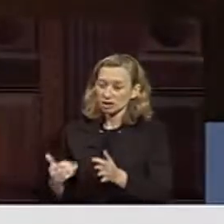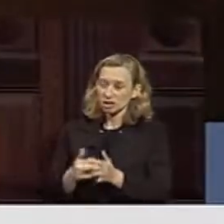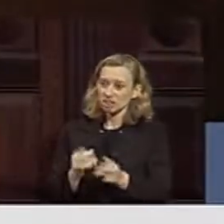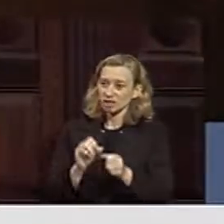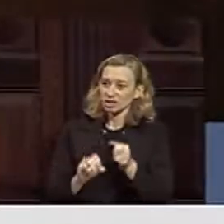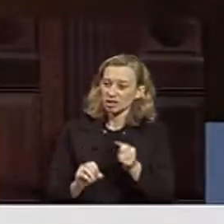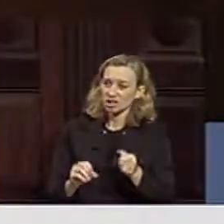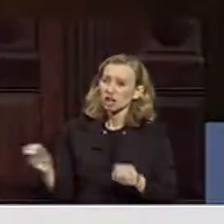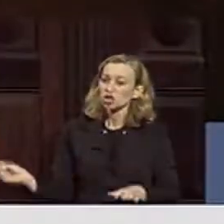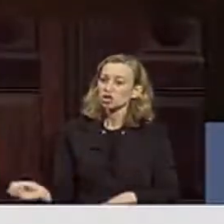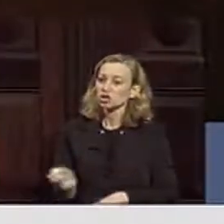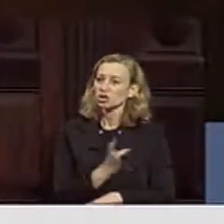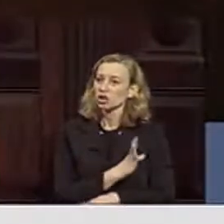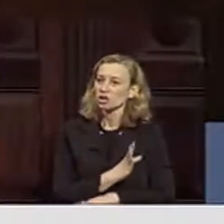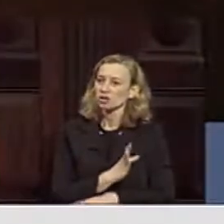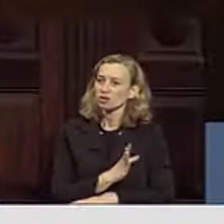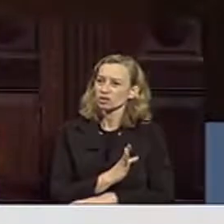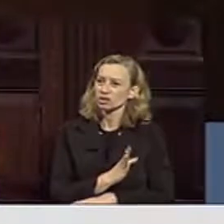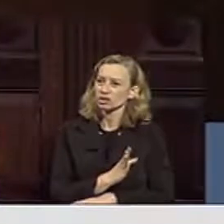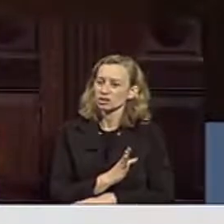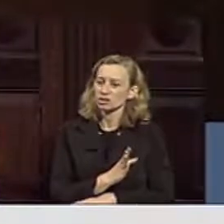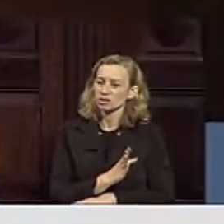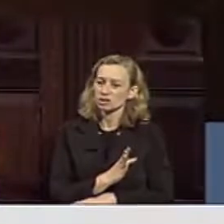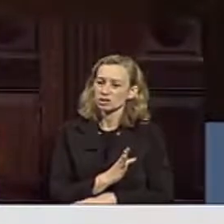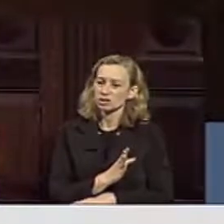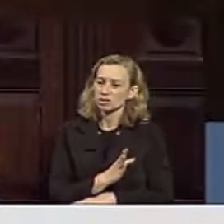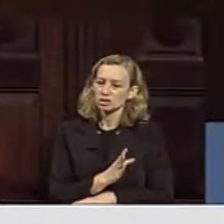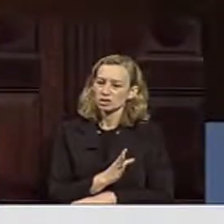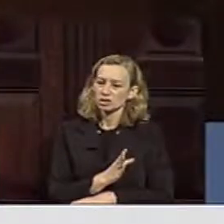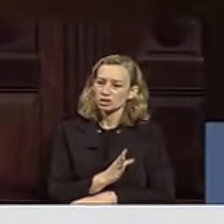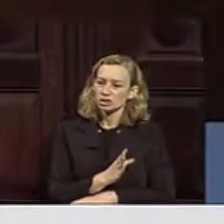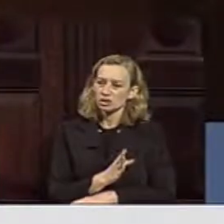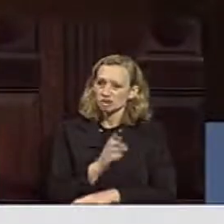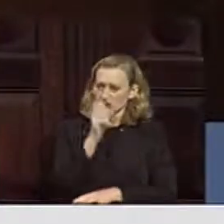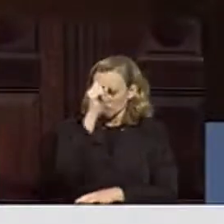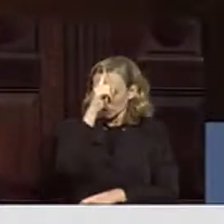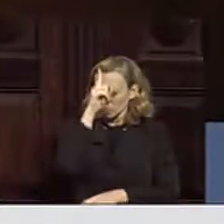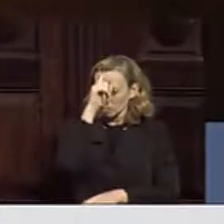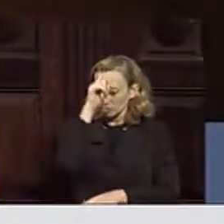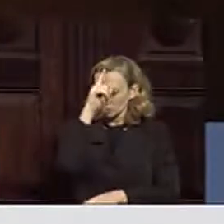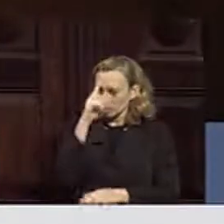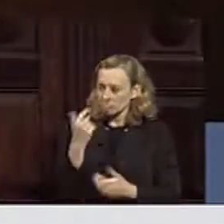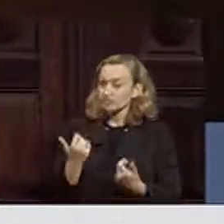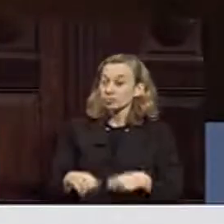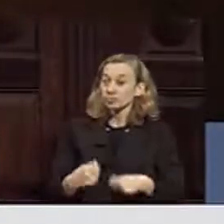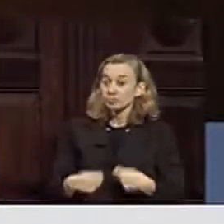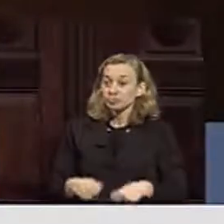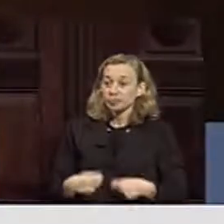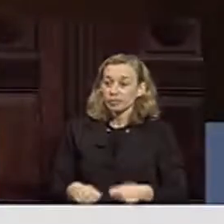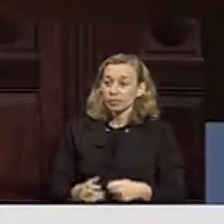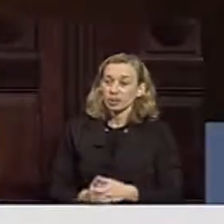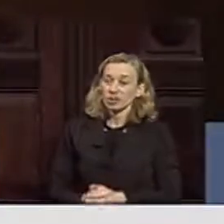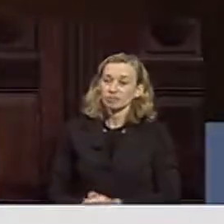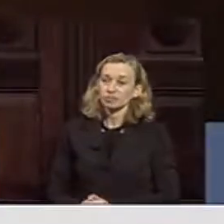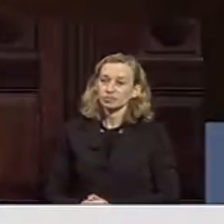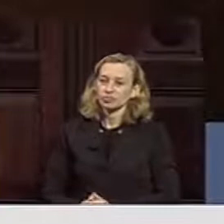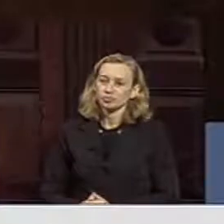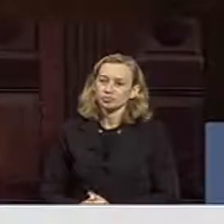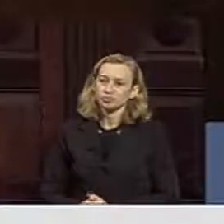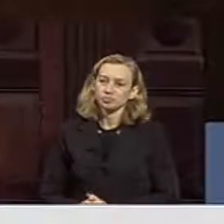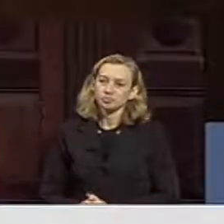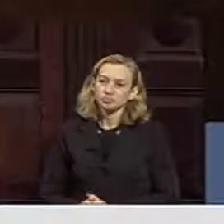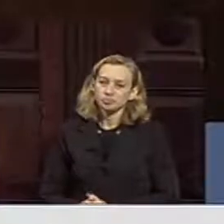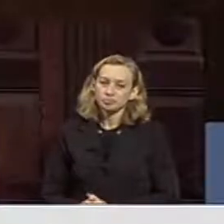da rede de atenção psicossocial no município. CAPS 3, residências terapêuticas, tem